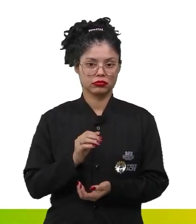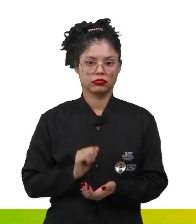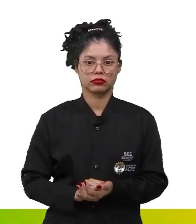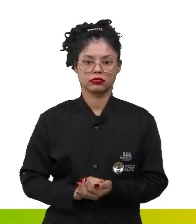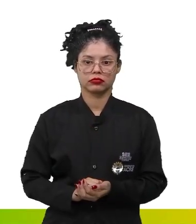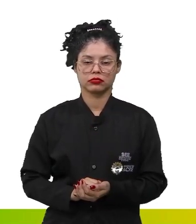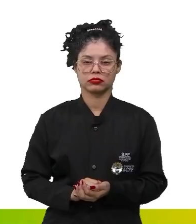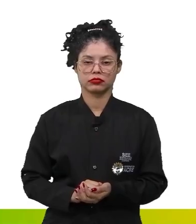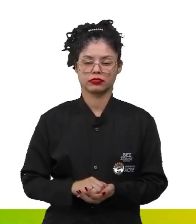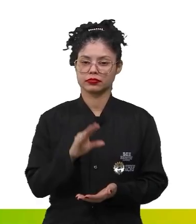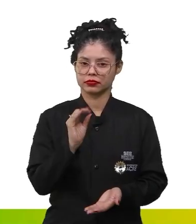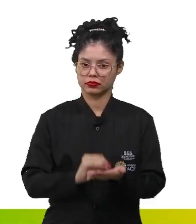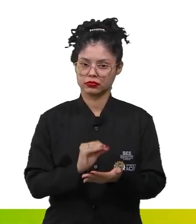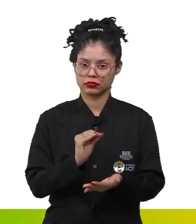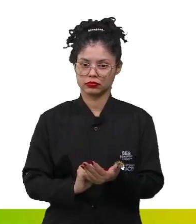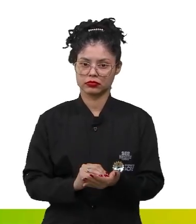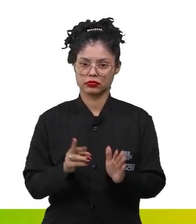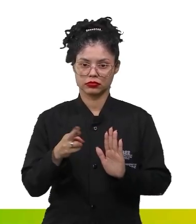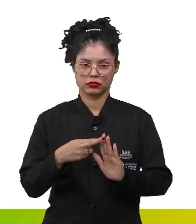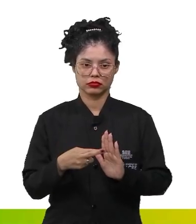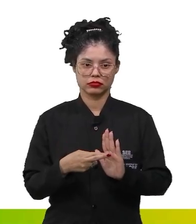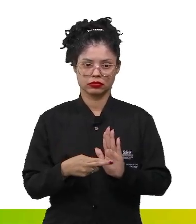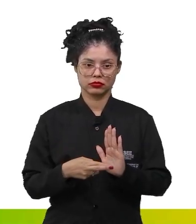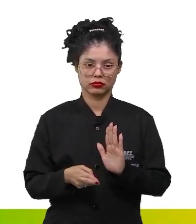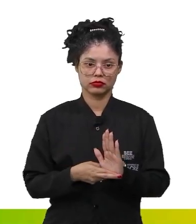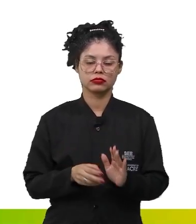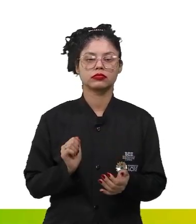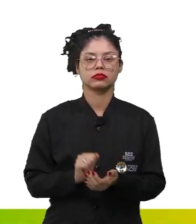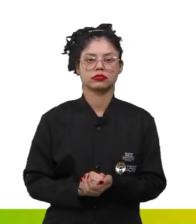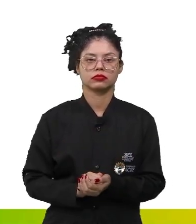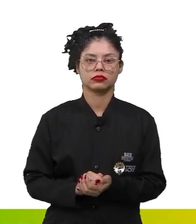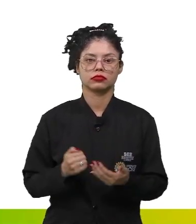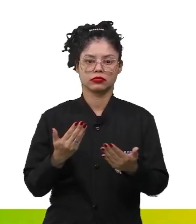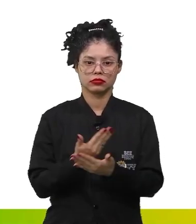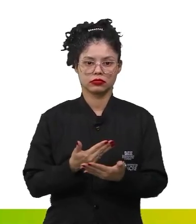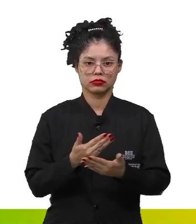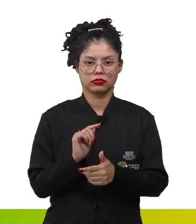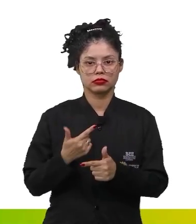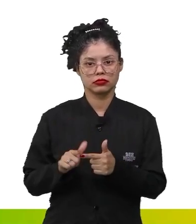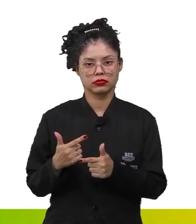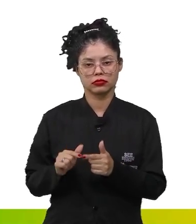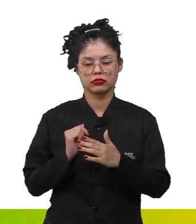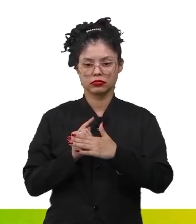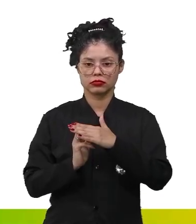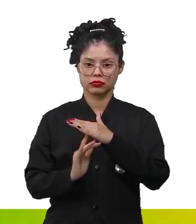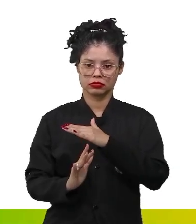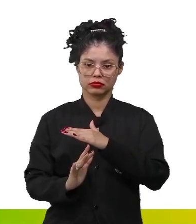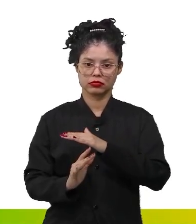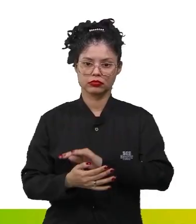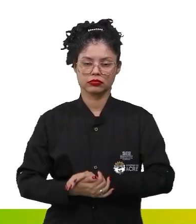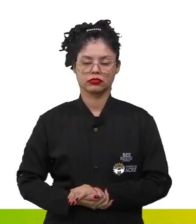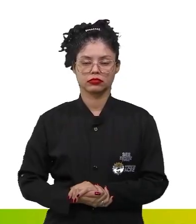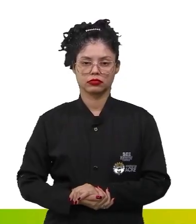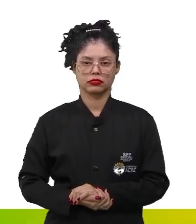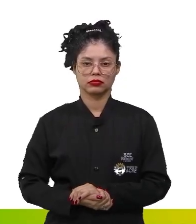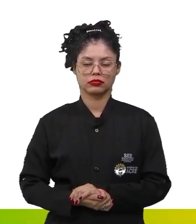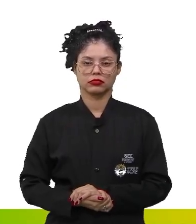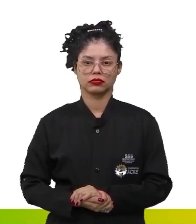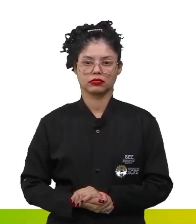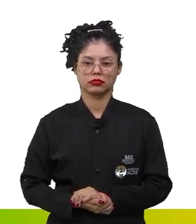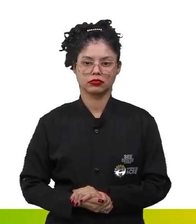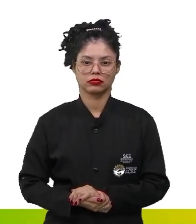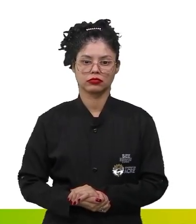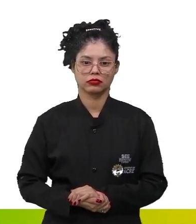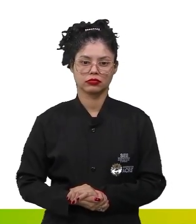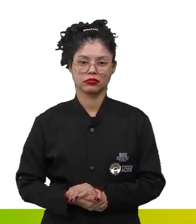correto, deve-se à falta de normas internacionais para o tratamento de situações de imigração.